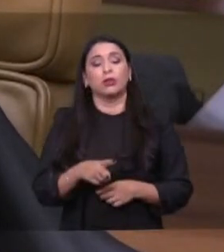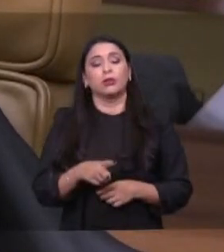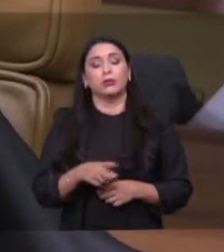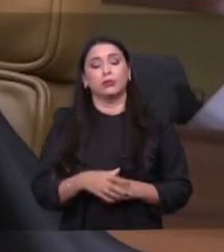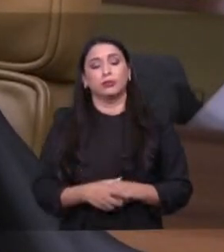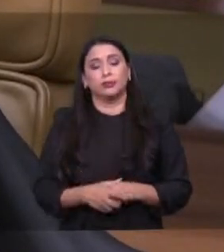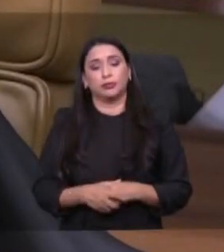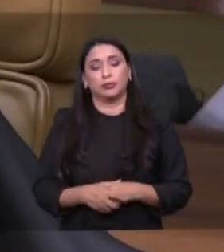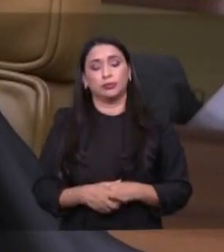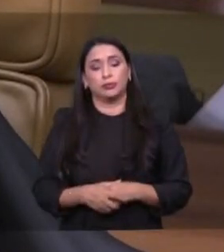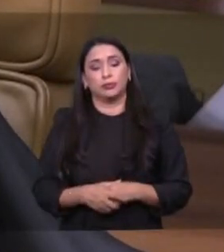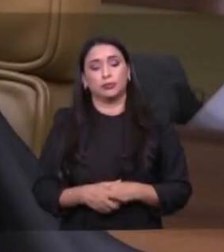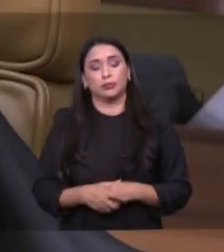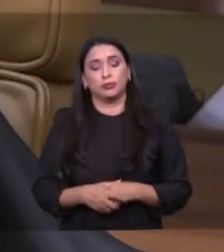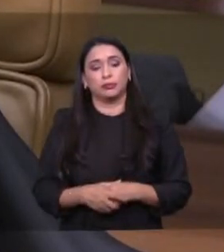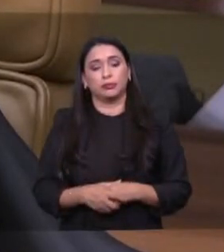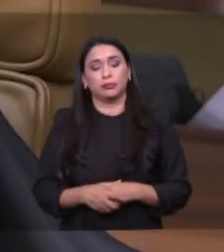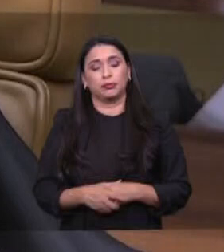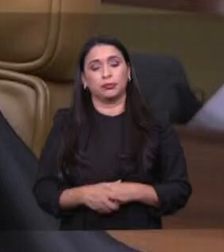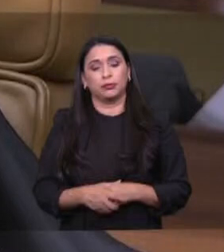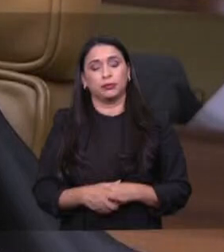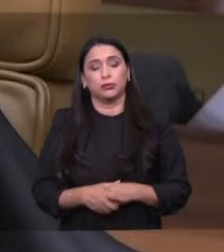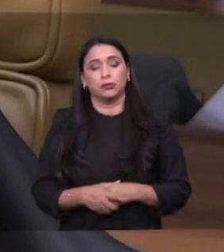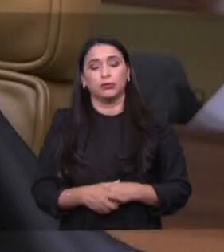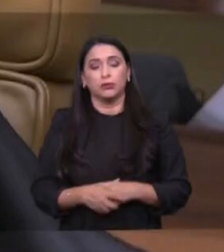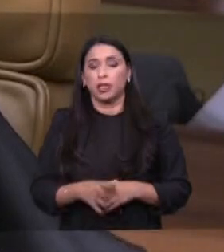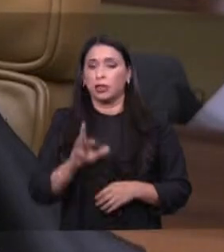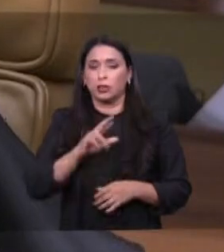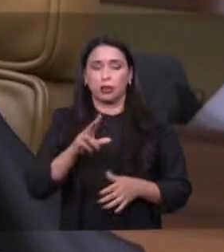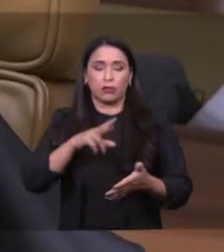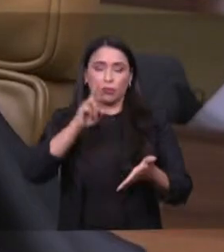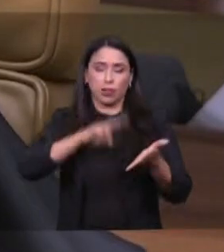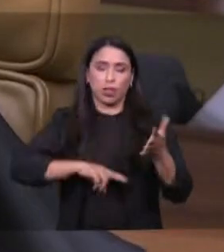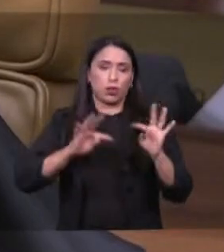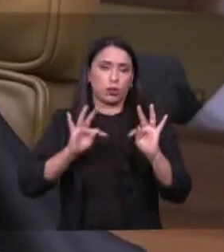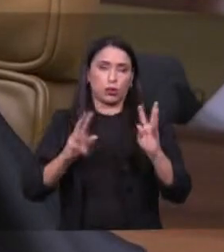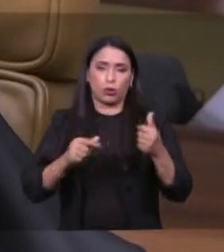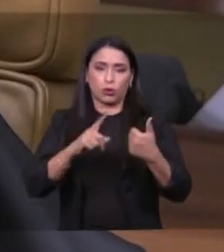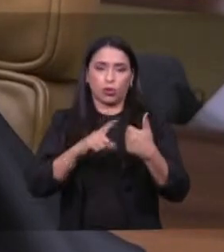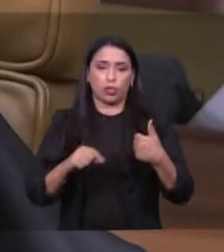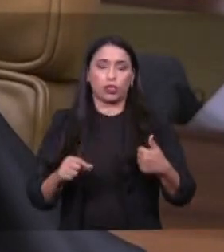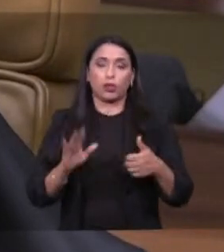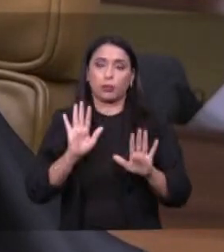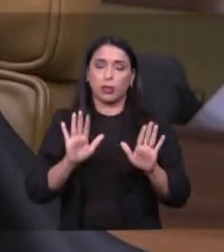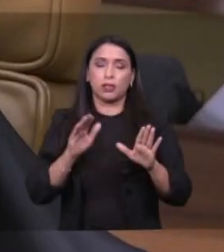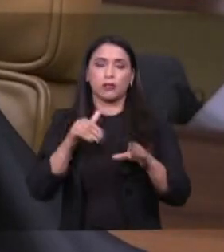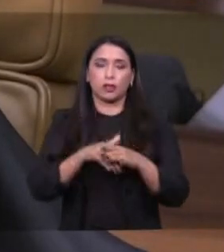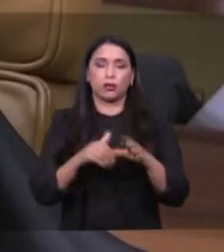estabelecidos. Omito a leitura do restante do dispositivo. E acompanho o relator. Item 3.15.